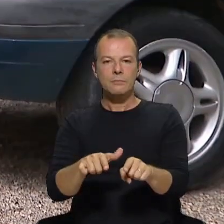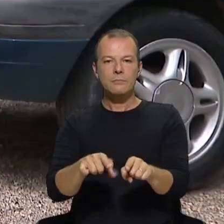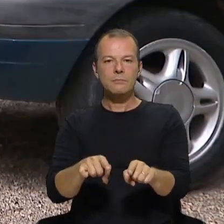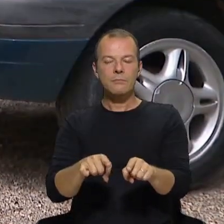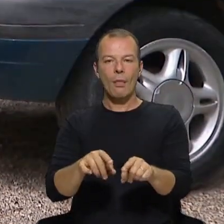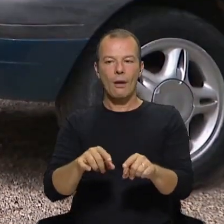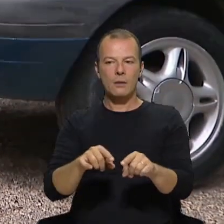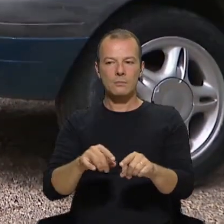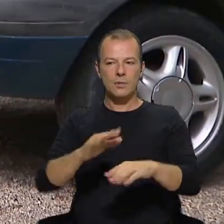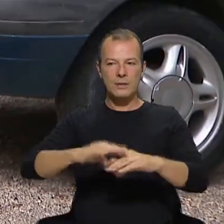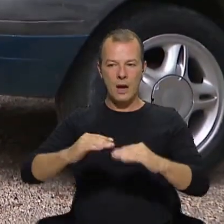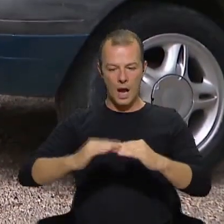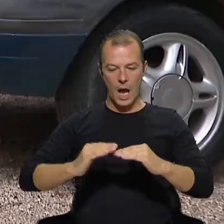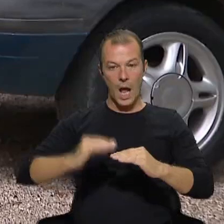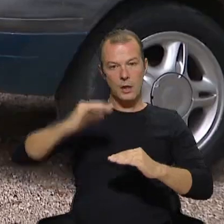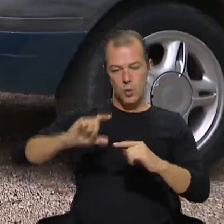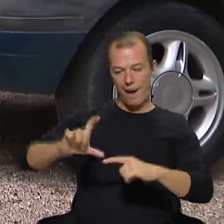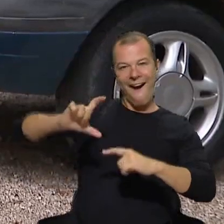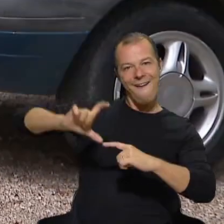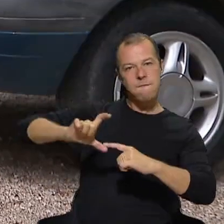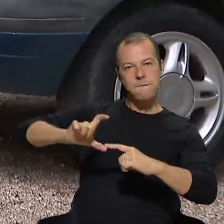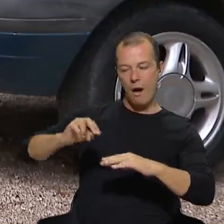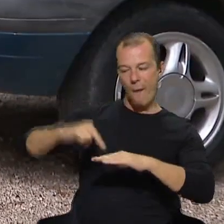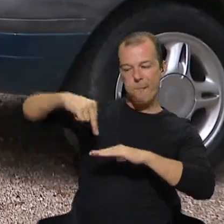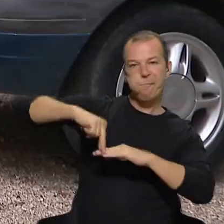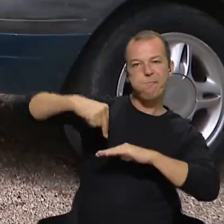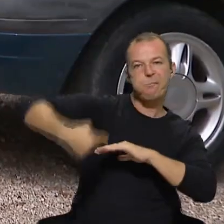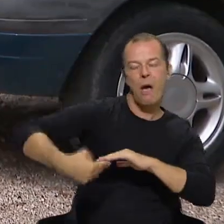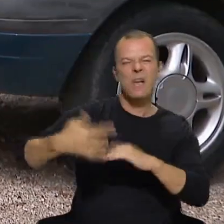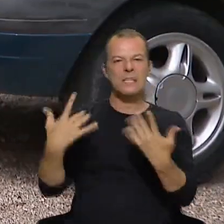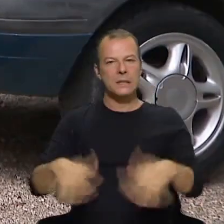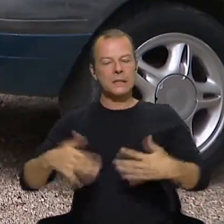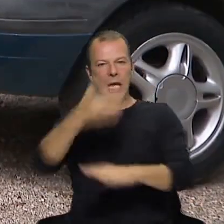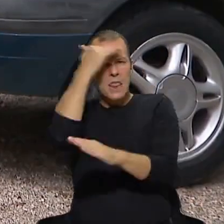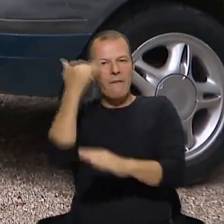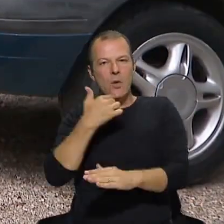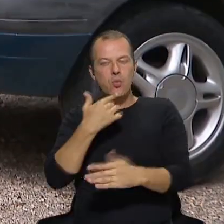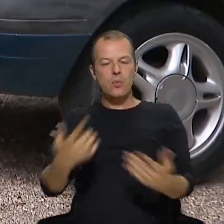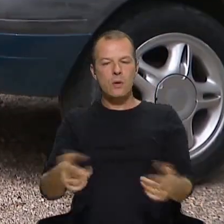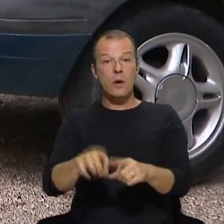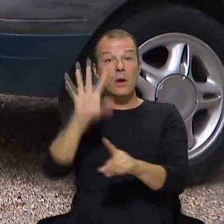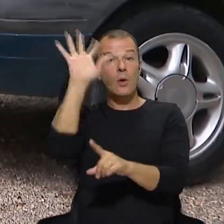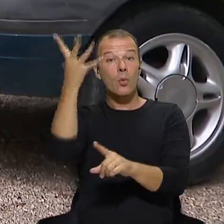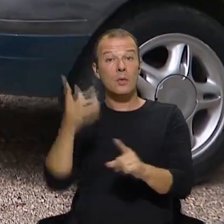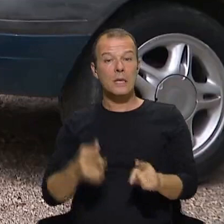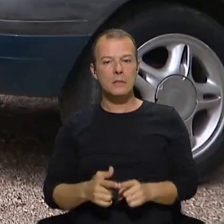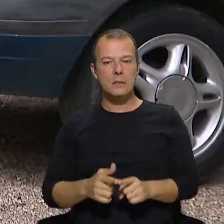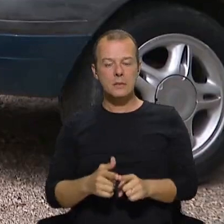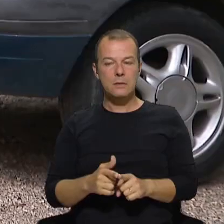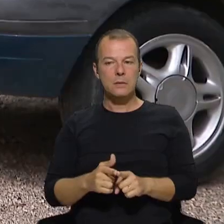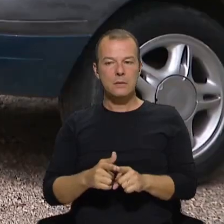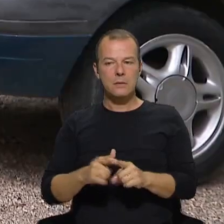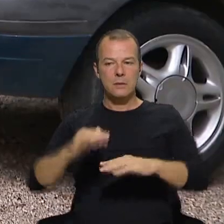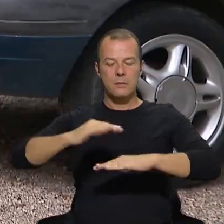em termos de altura. Portanto, isto para mim é uma dificuldade diária que acontece quer em